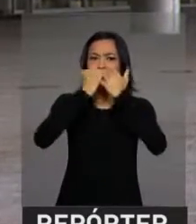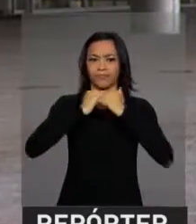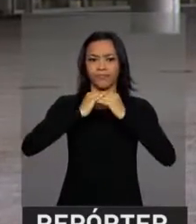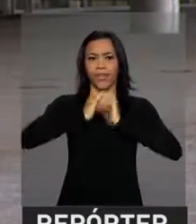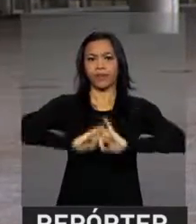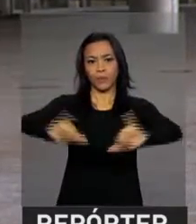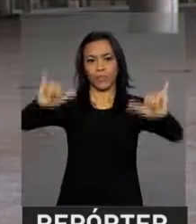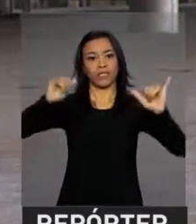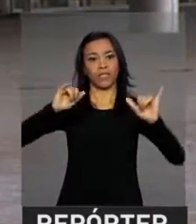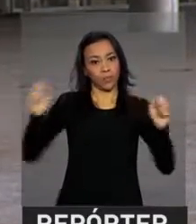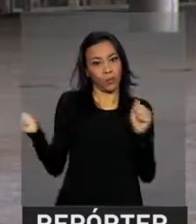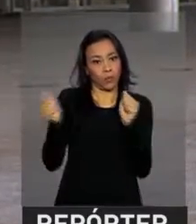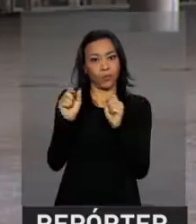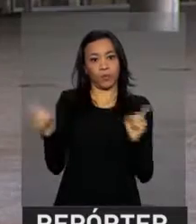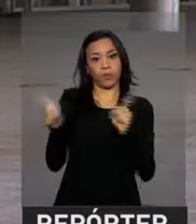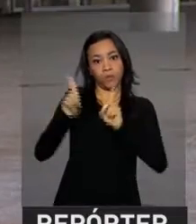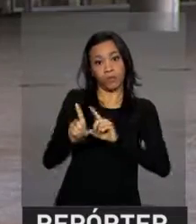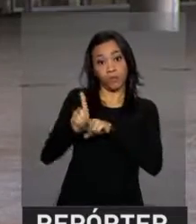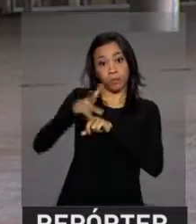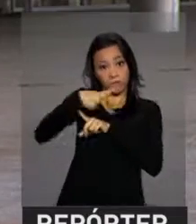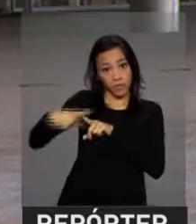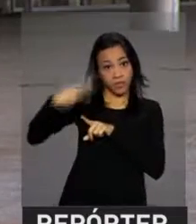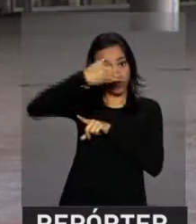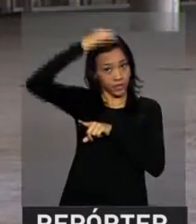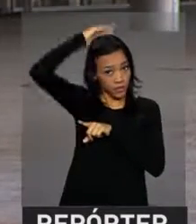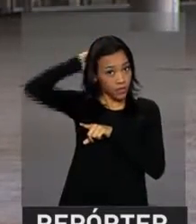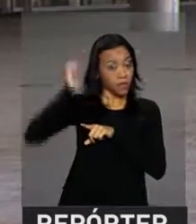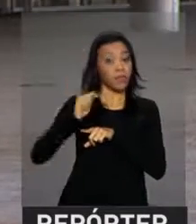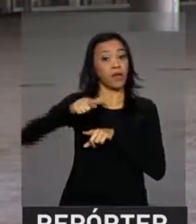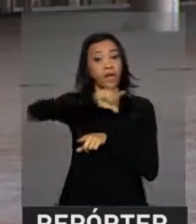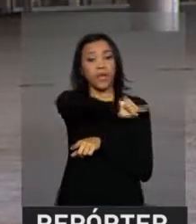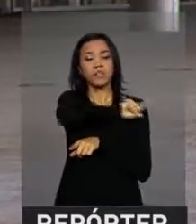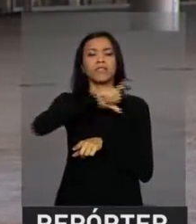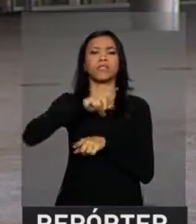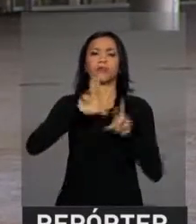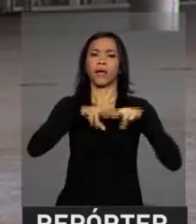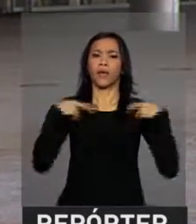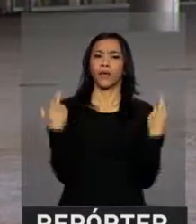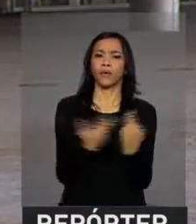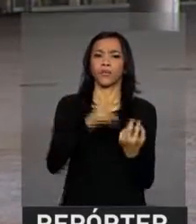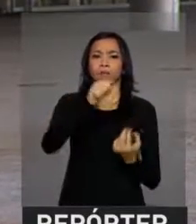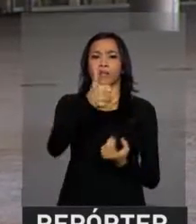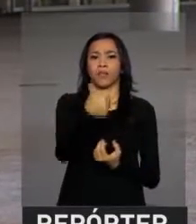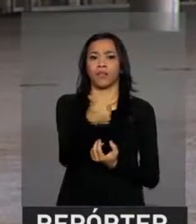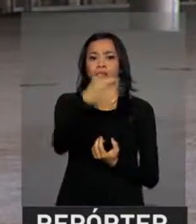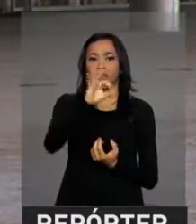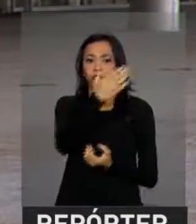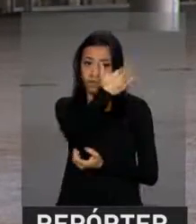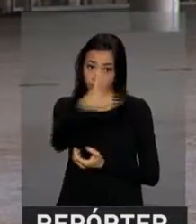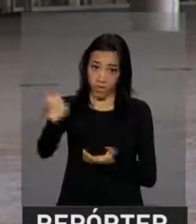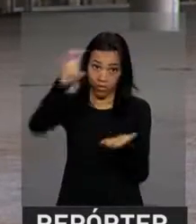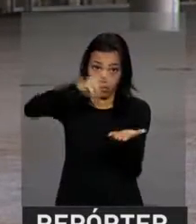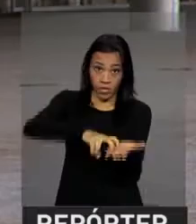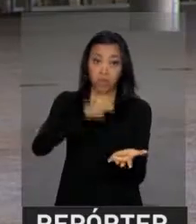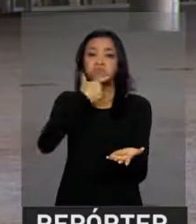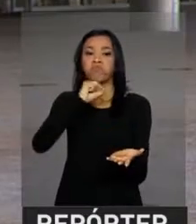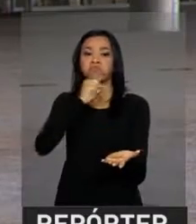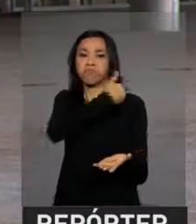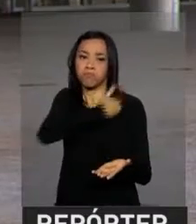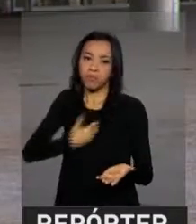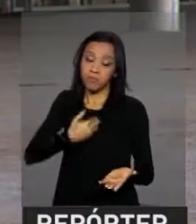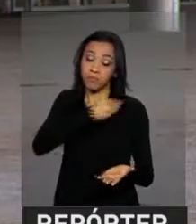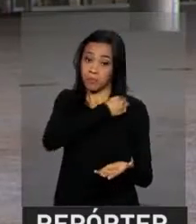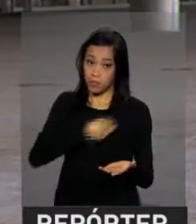exercício, Michel Temer. Antes, na agenda do presidente em exercício, uma reunião às 10h30 da manhã com o ministro do Esporte, Leonardo